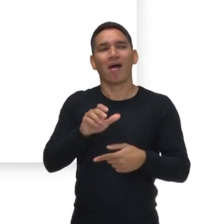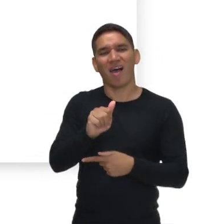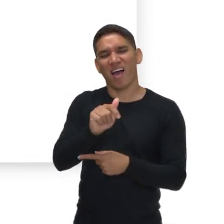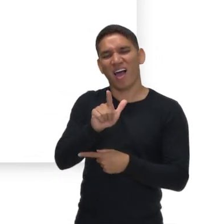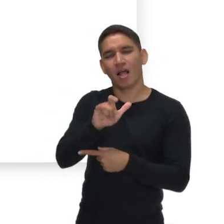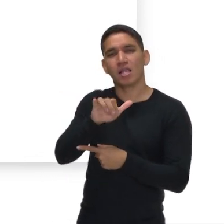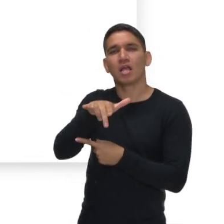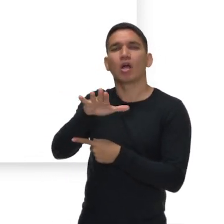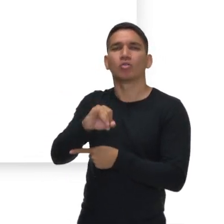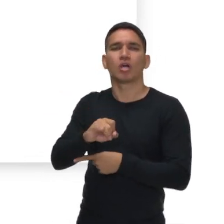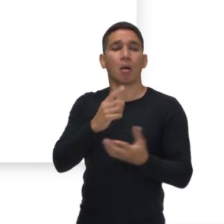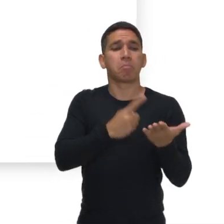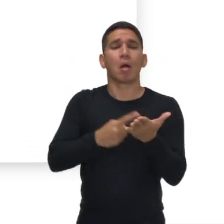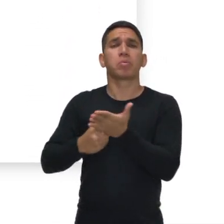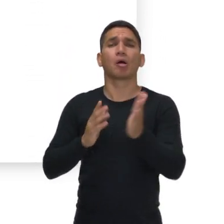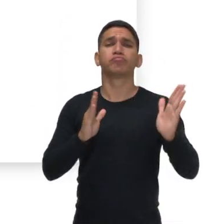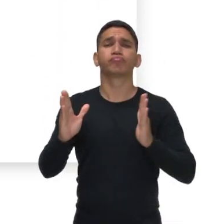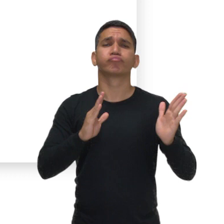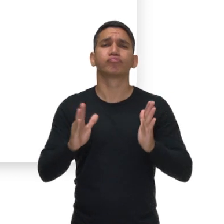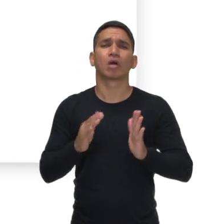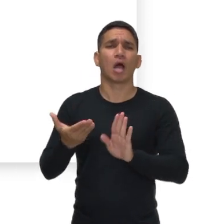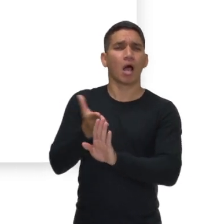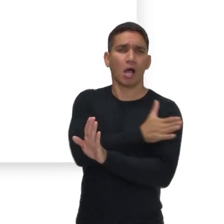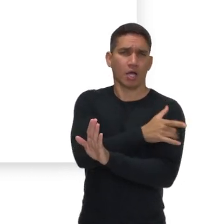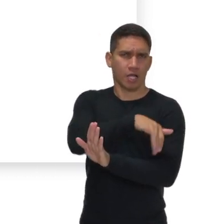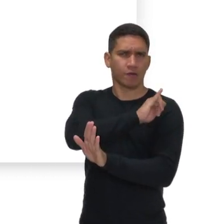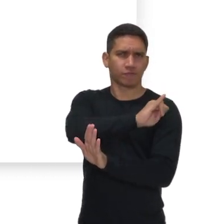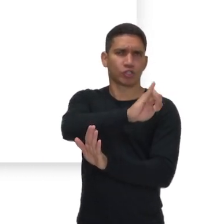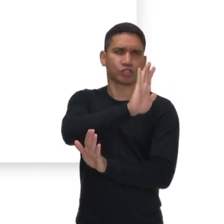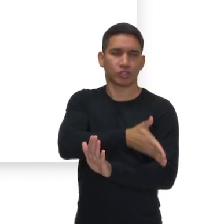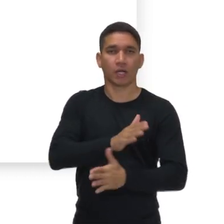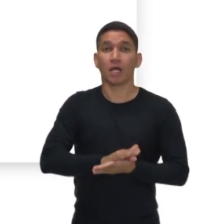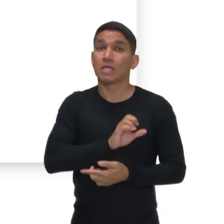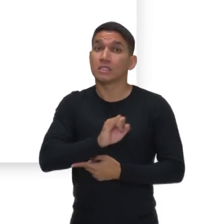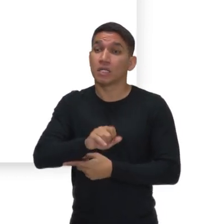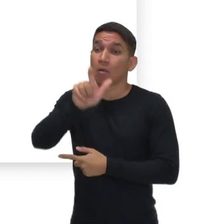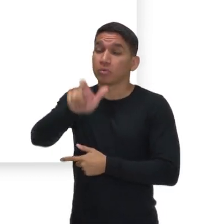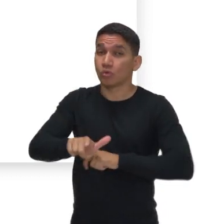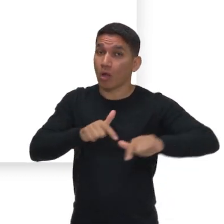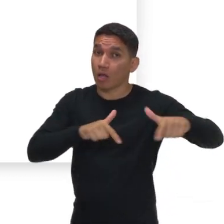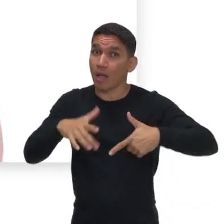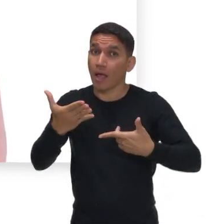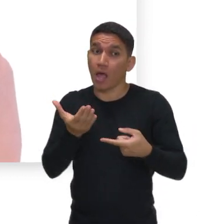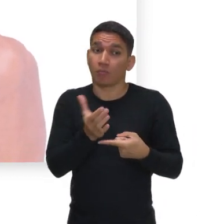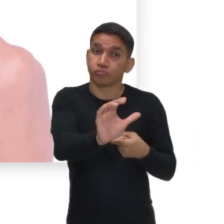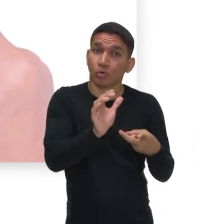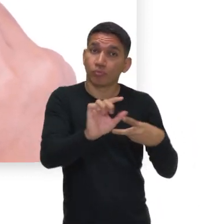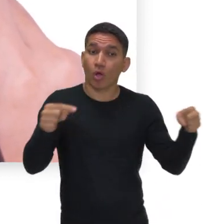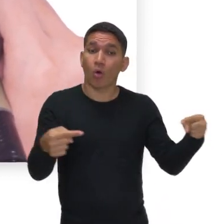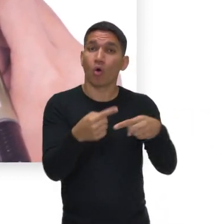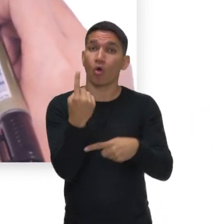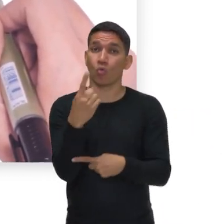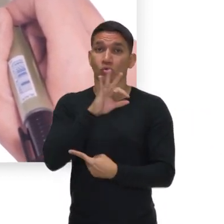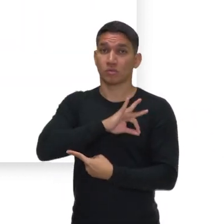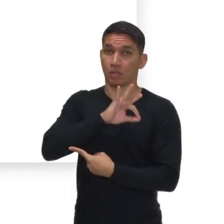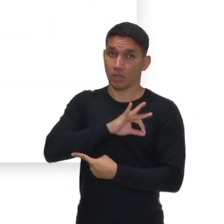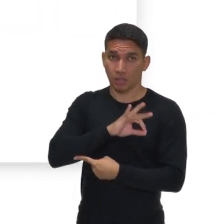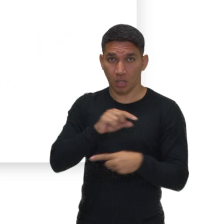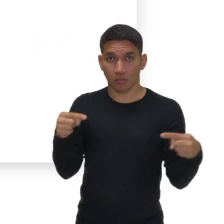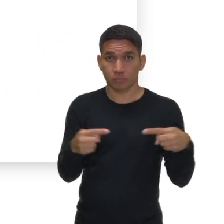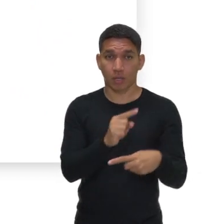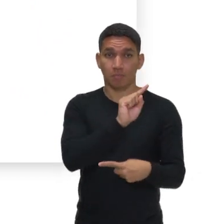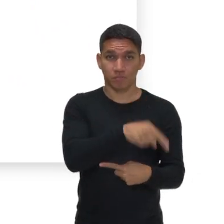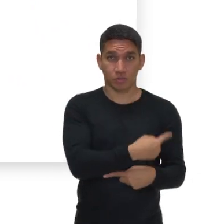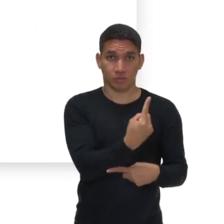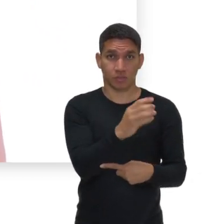as alíquotas anteriormente informadas. Isto é, se o trabalhador quer contribuir de acordo com o salário mínimo,